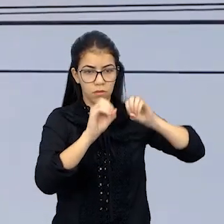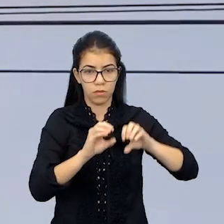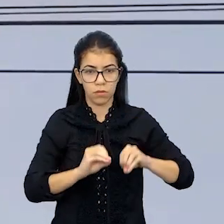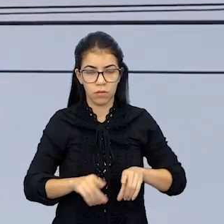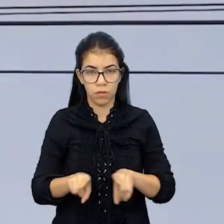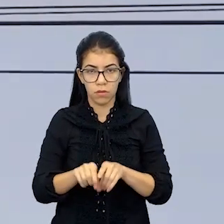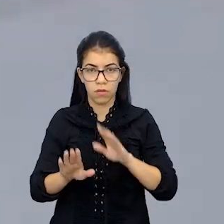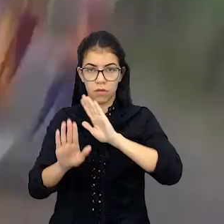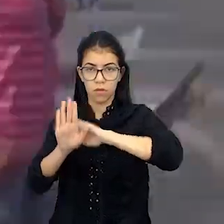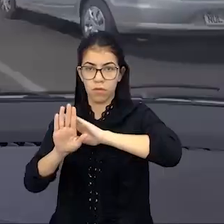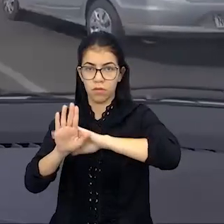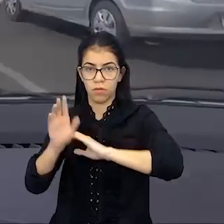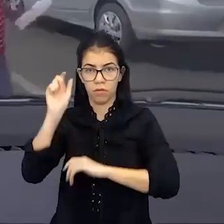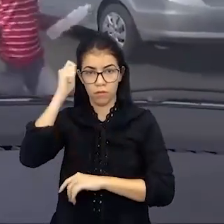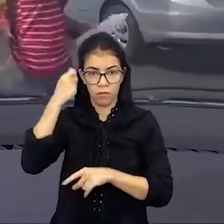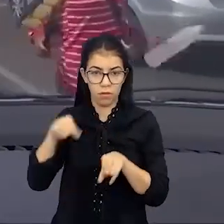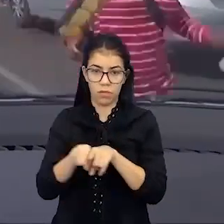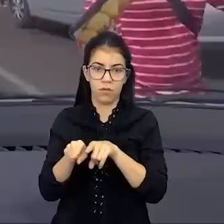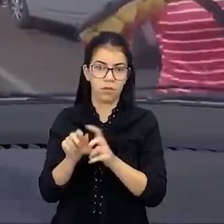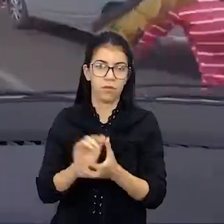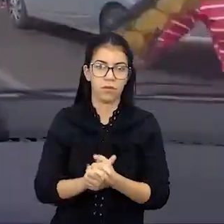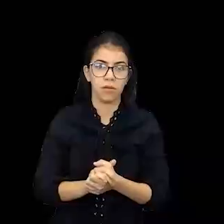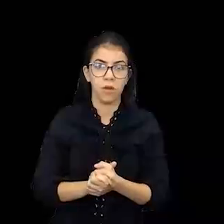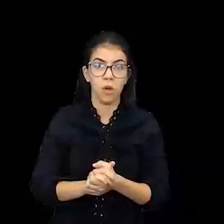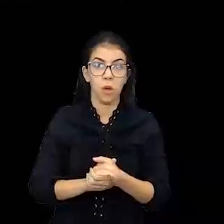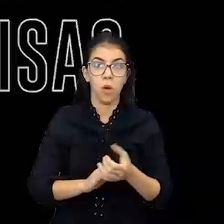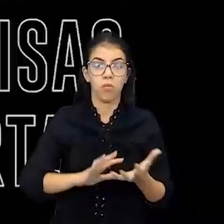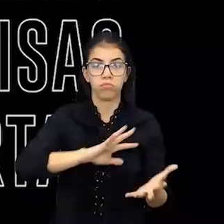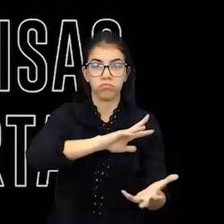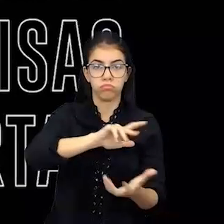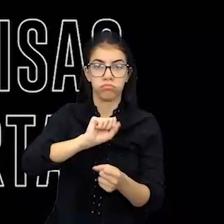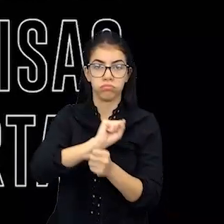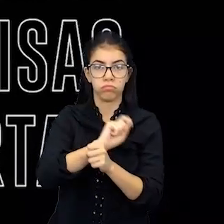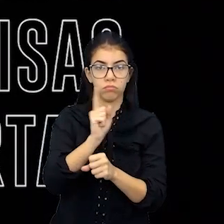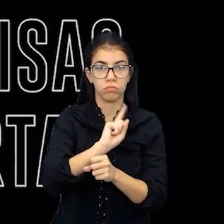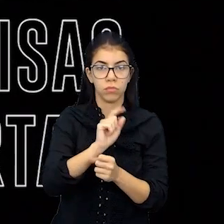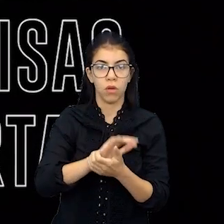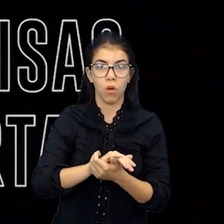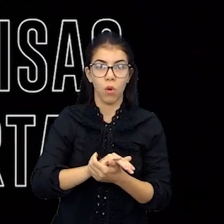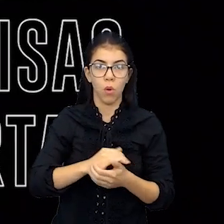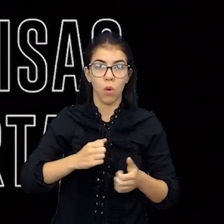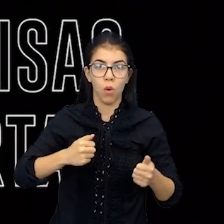Em um fundo preto, o mundo não para. As coisas apertam.